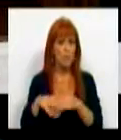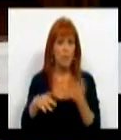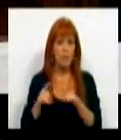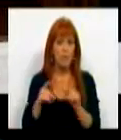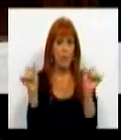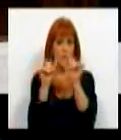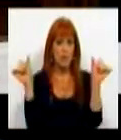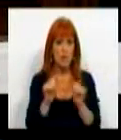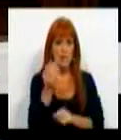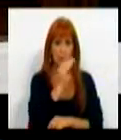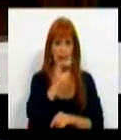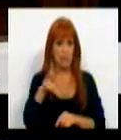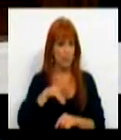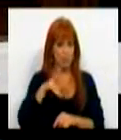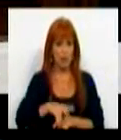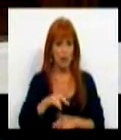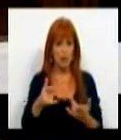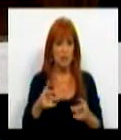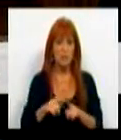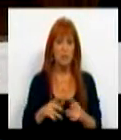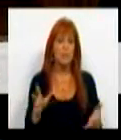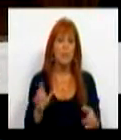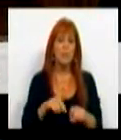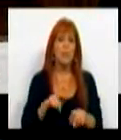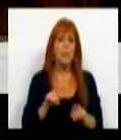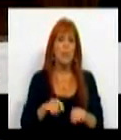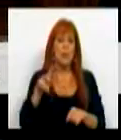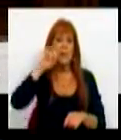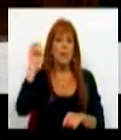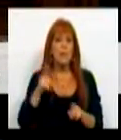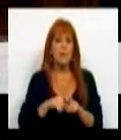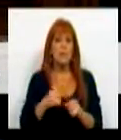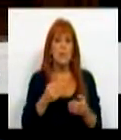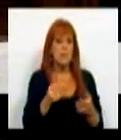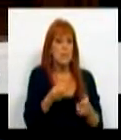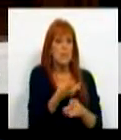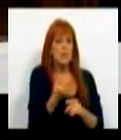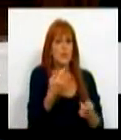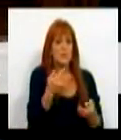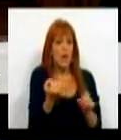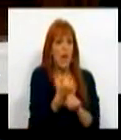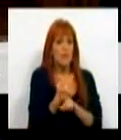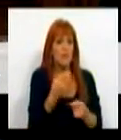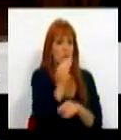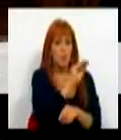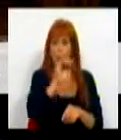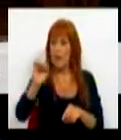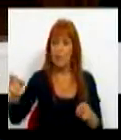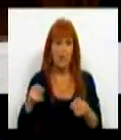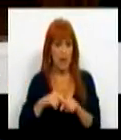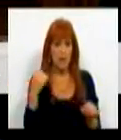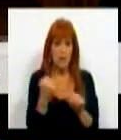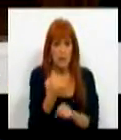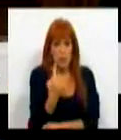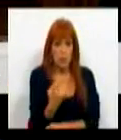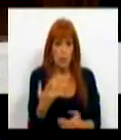ao sistema bancário português e consistiu na revisão das carteiras ativas dos bancos. Quer dizer, esse foi um